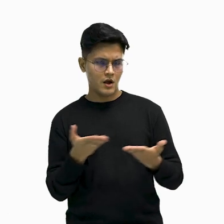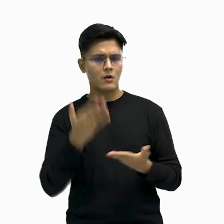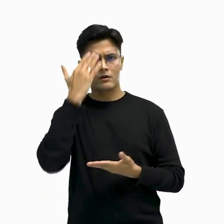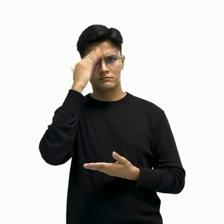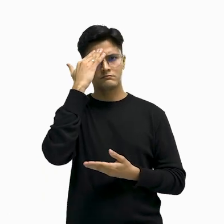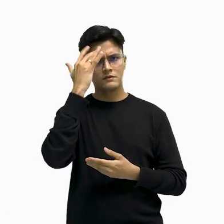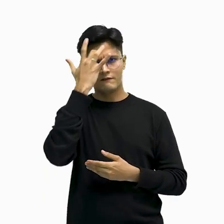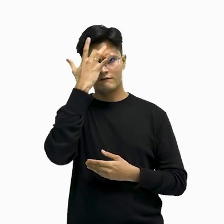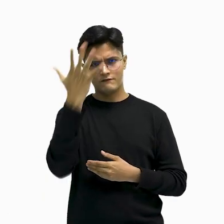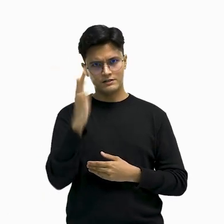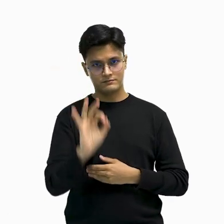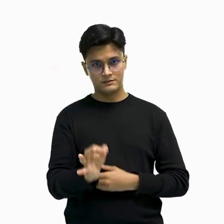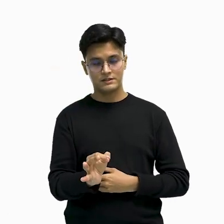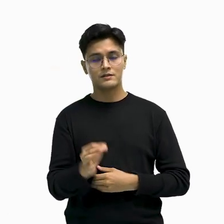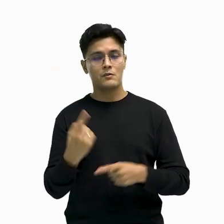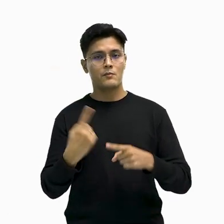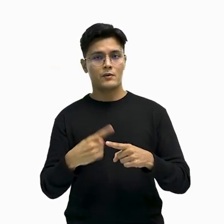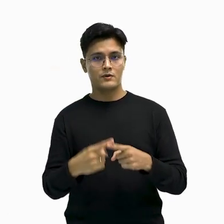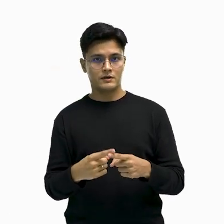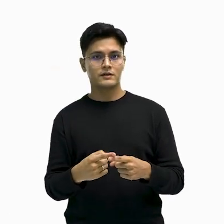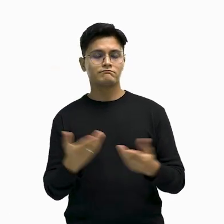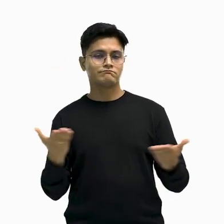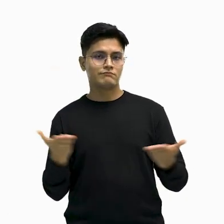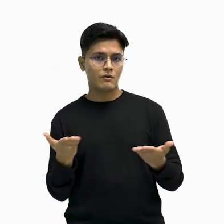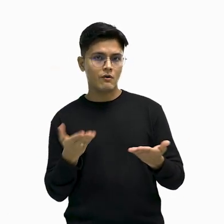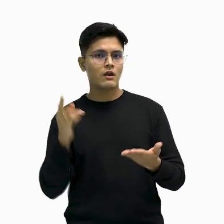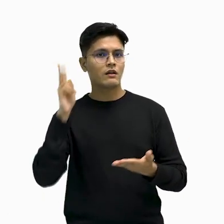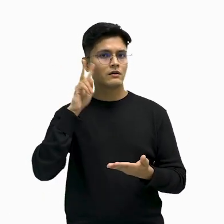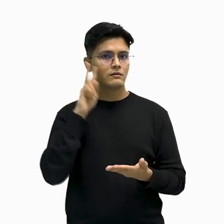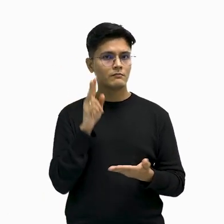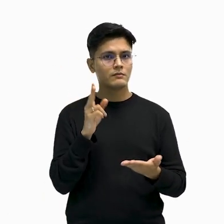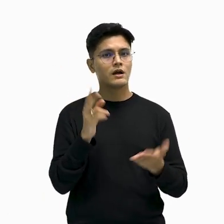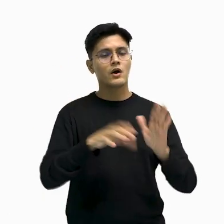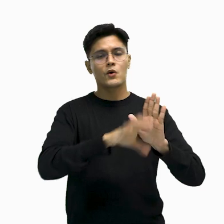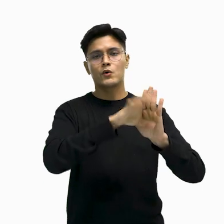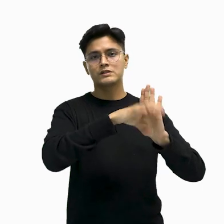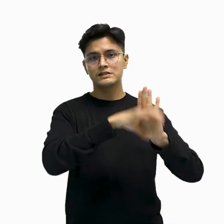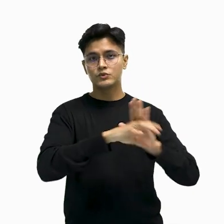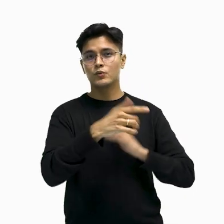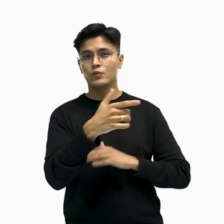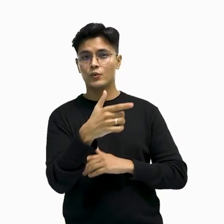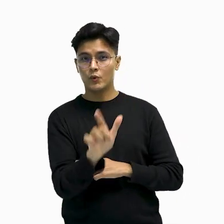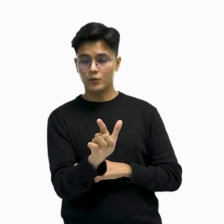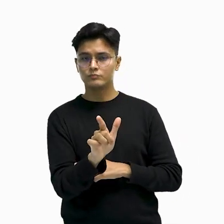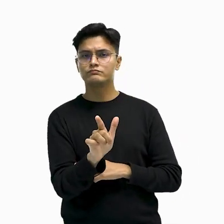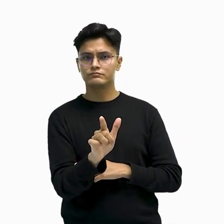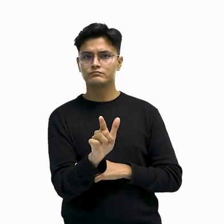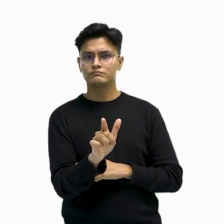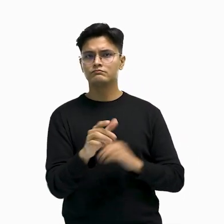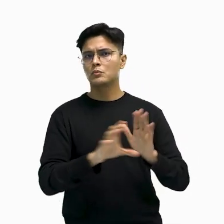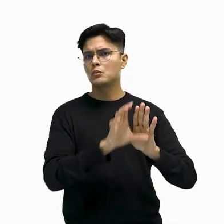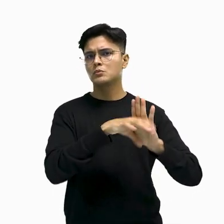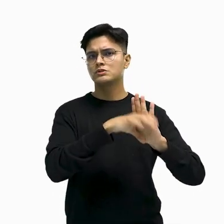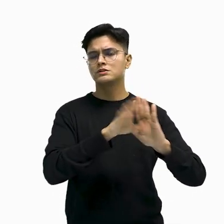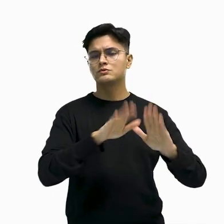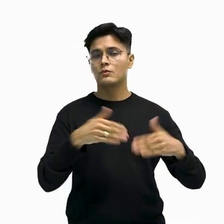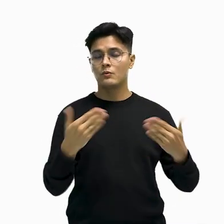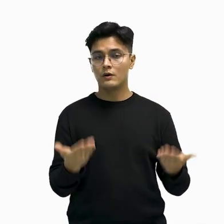pessoal? Ficou fácil porque nós vamos recorrer a uma outra definição agora. Que definição é?